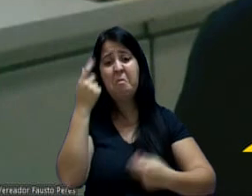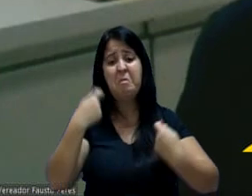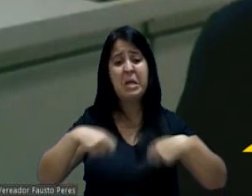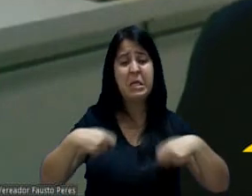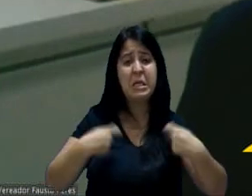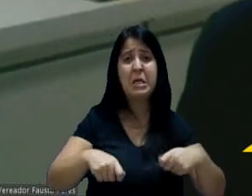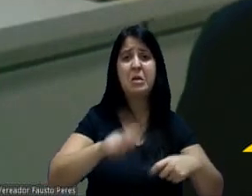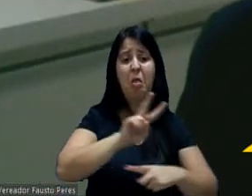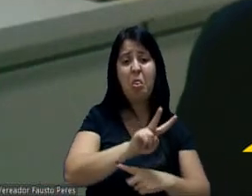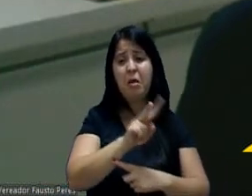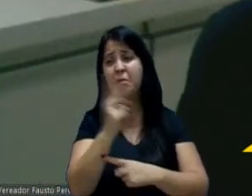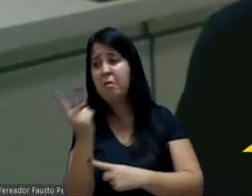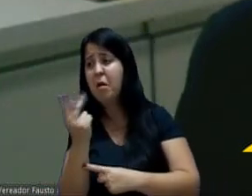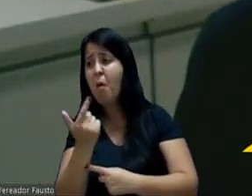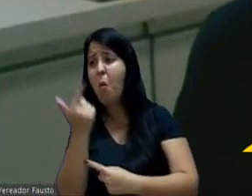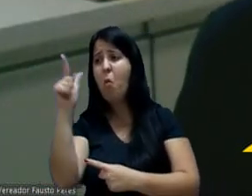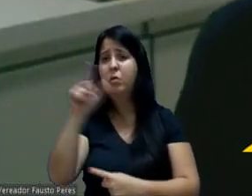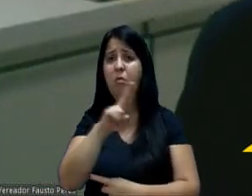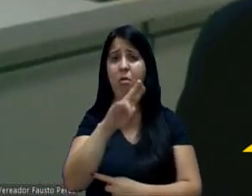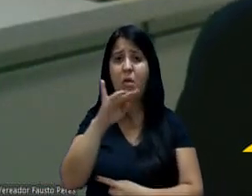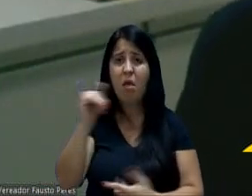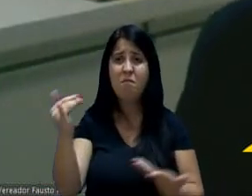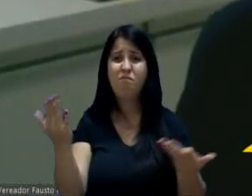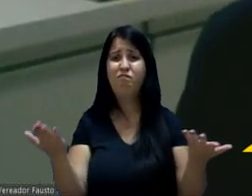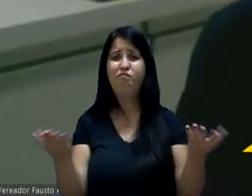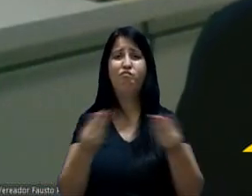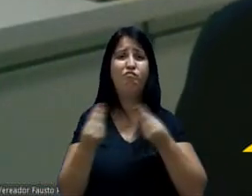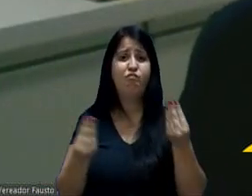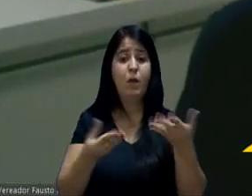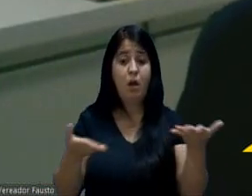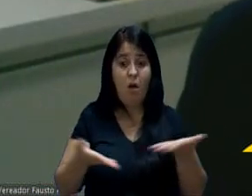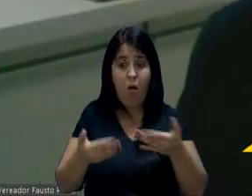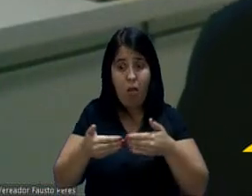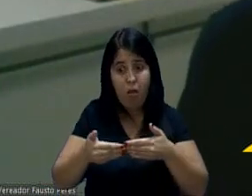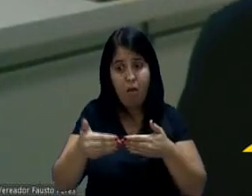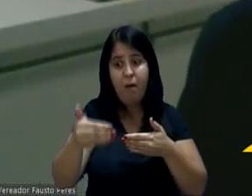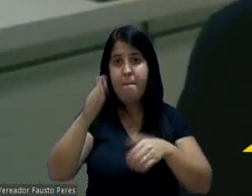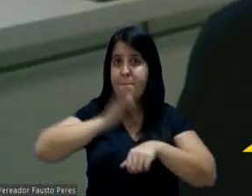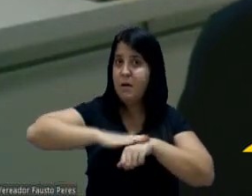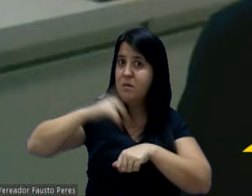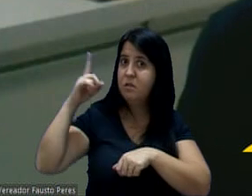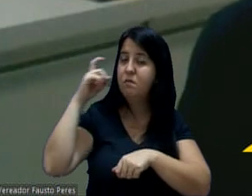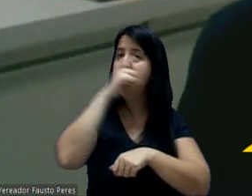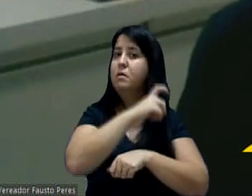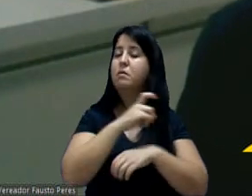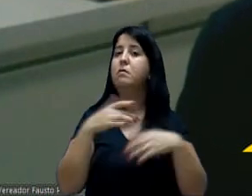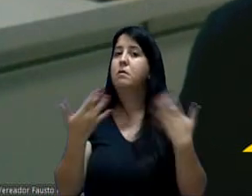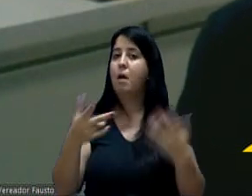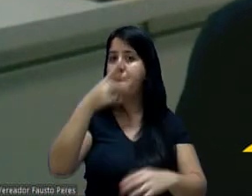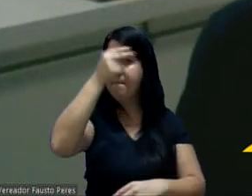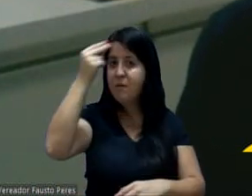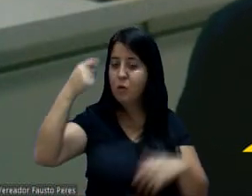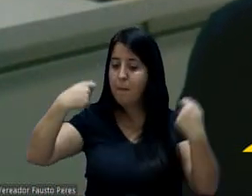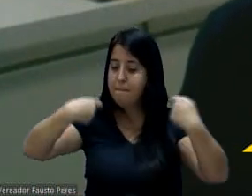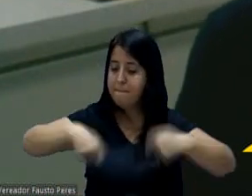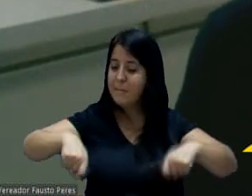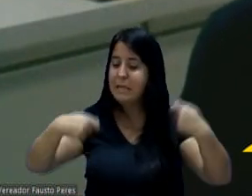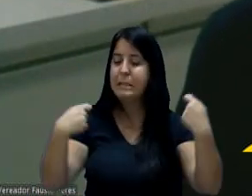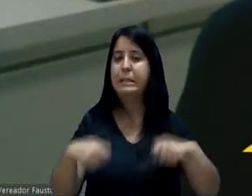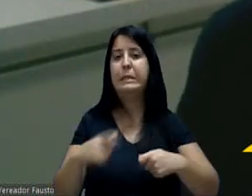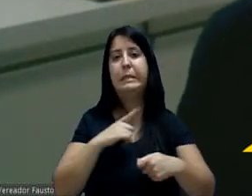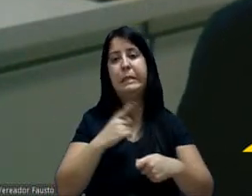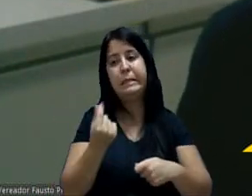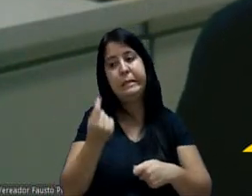de uma transferência para uma UTI, e a coisa vai começar a apertar a partir de agora. Então, se a prefeitura tem que ter condições